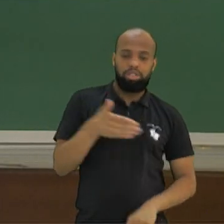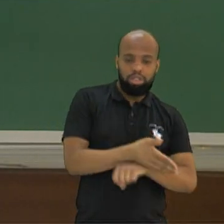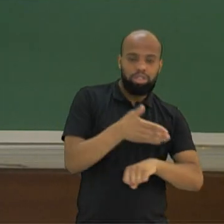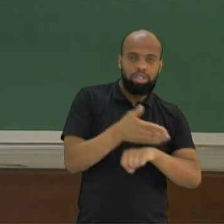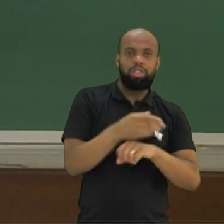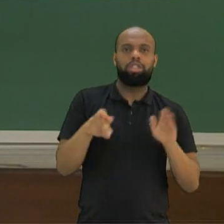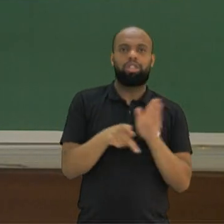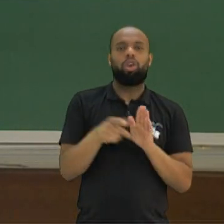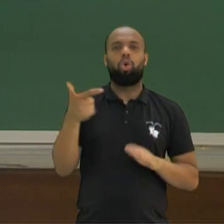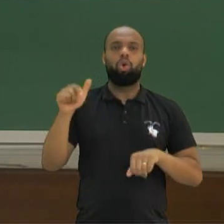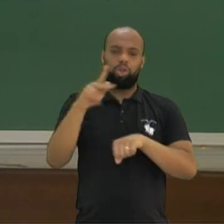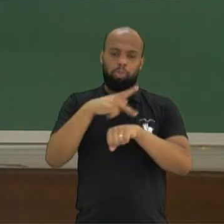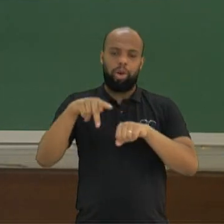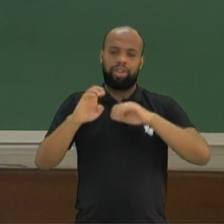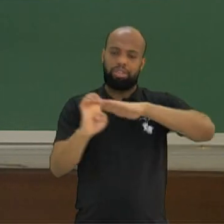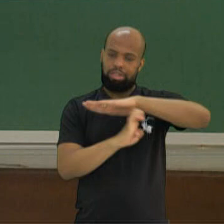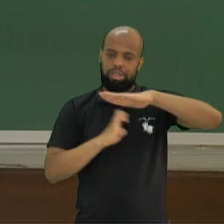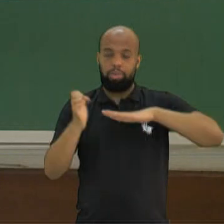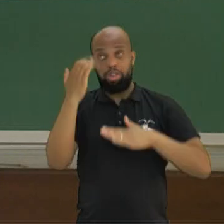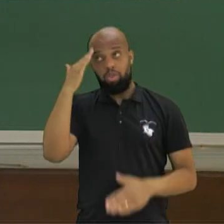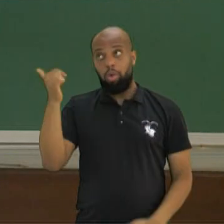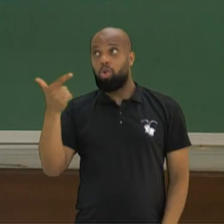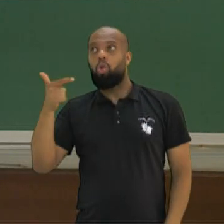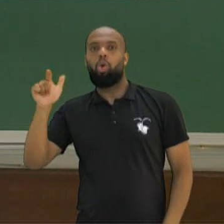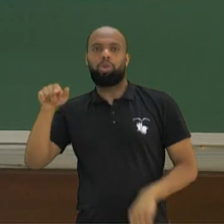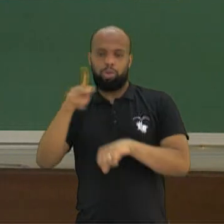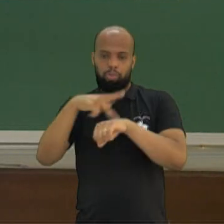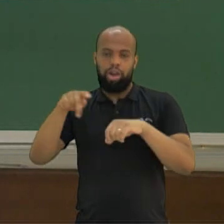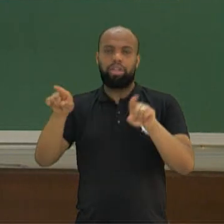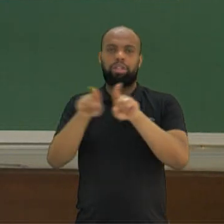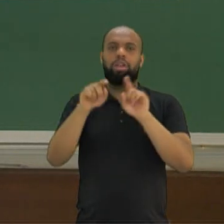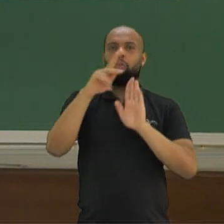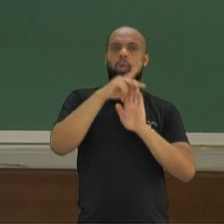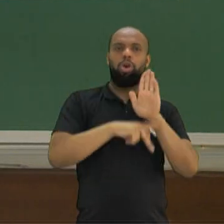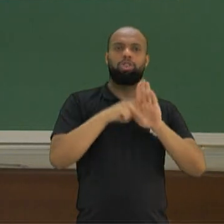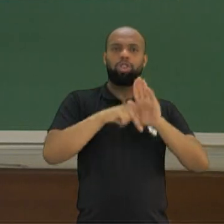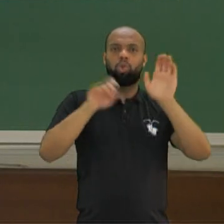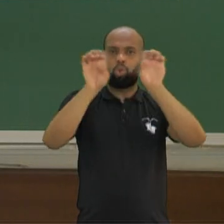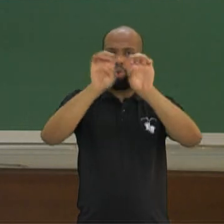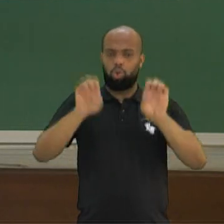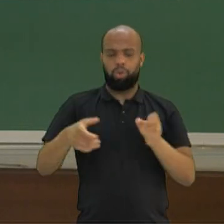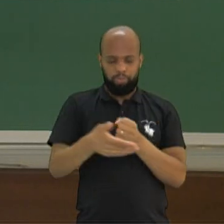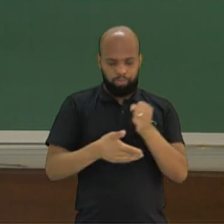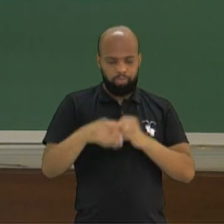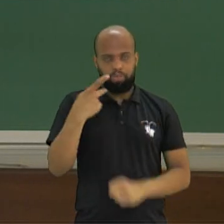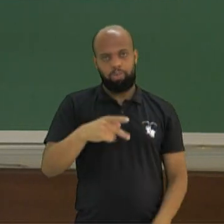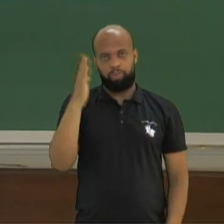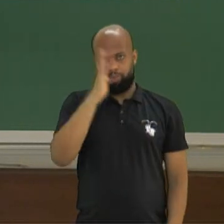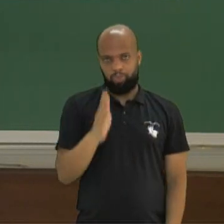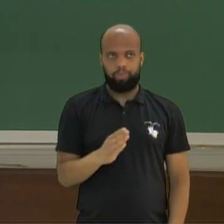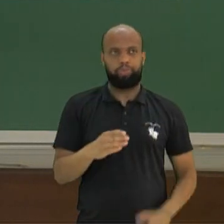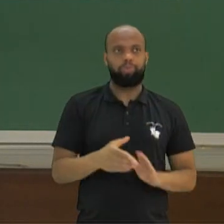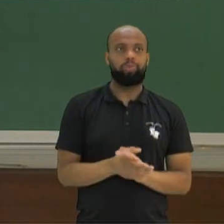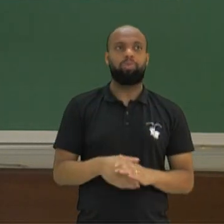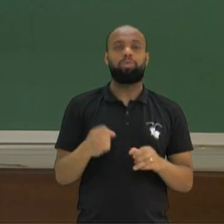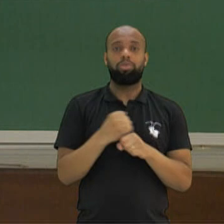estrangeiros em empresas de grande porte, em projetos de infraestrutura aqui no Brasil. Bom, a eleição